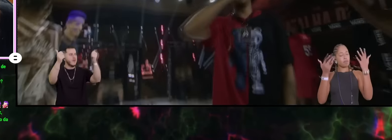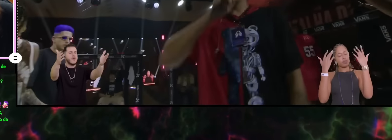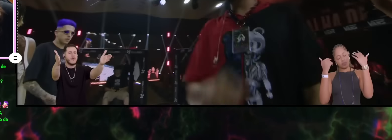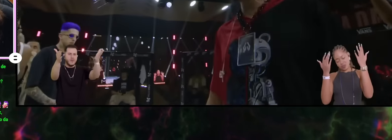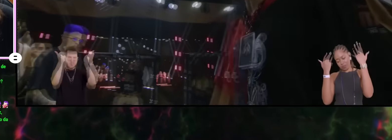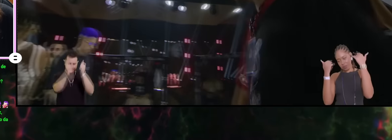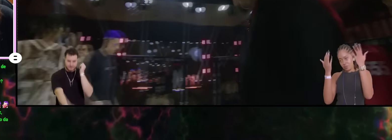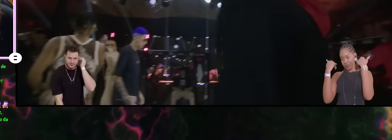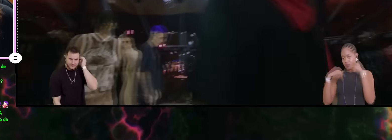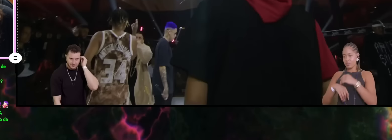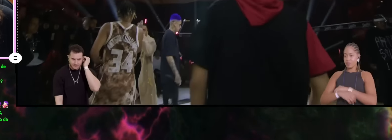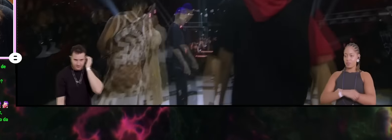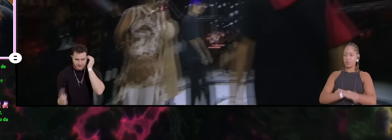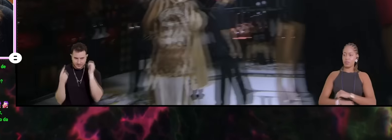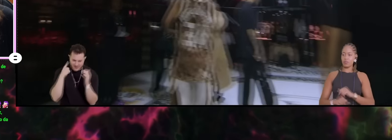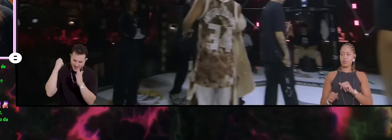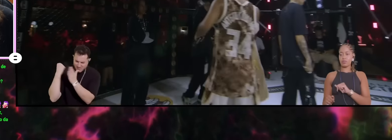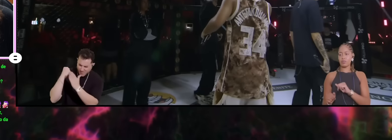Vem!